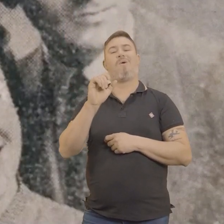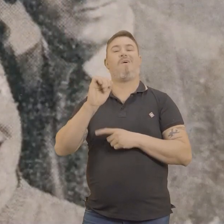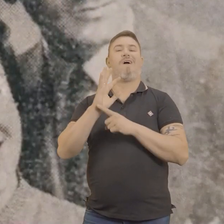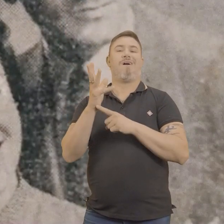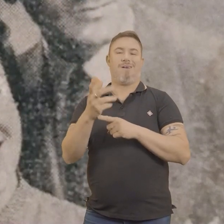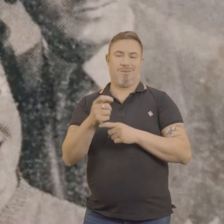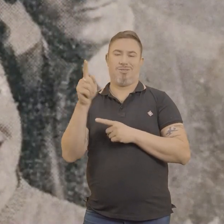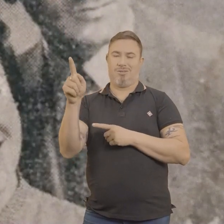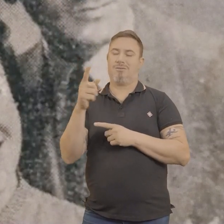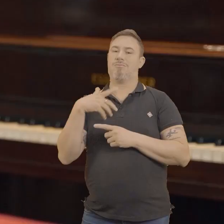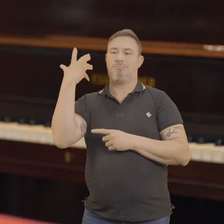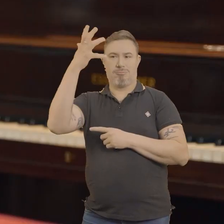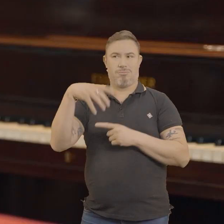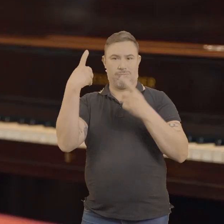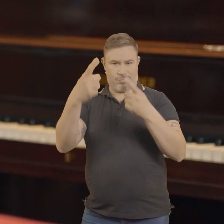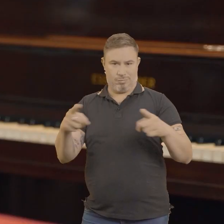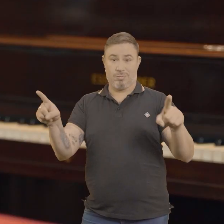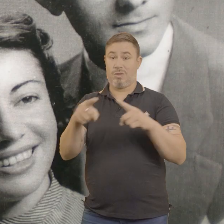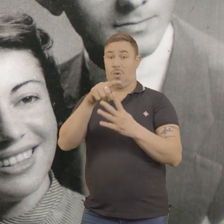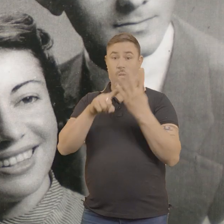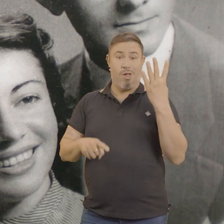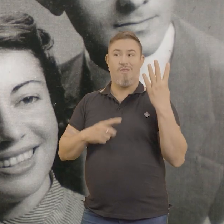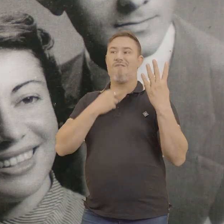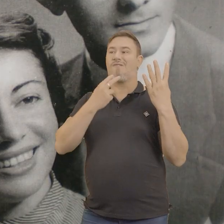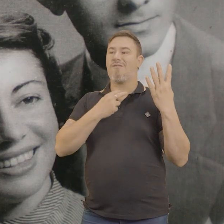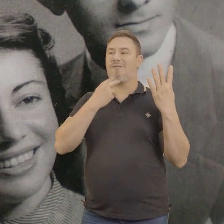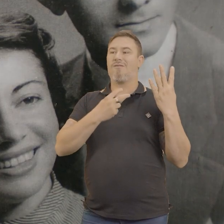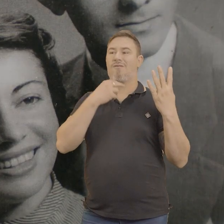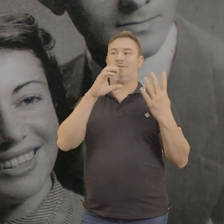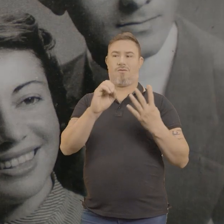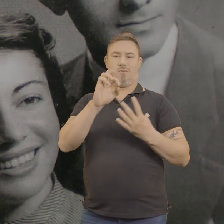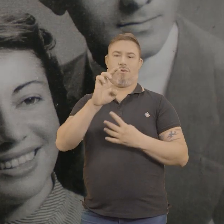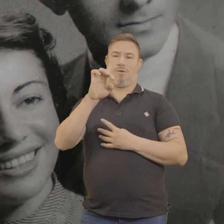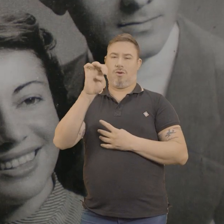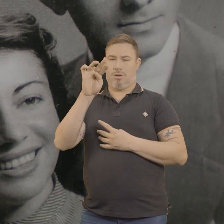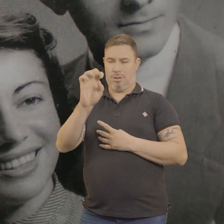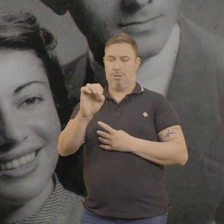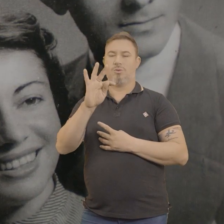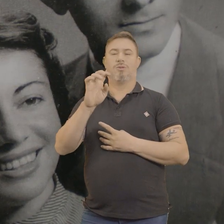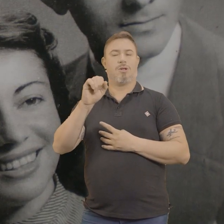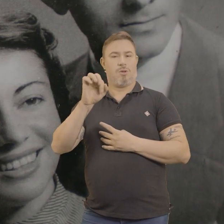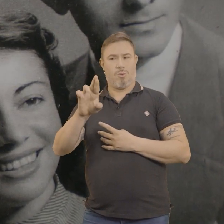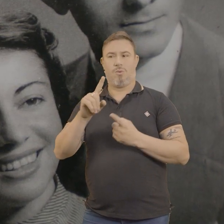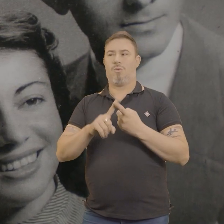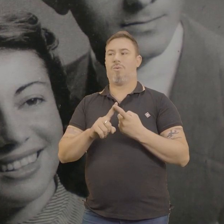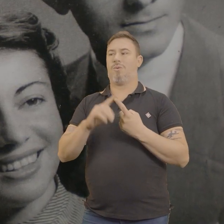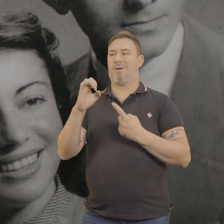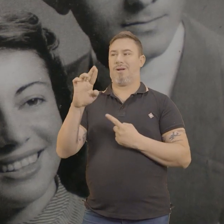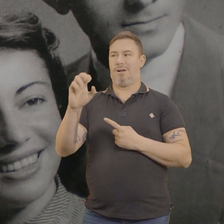era compositor. Era um quarteto vocal, com Orlando tenor, Carlos Salles